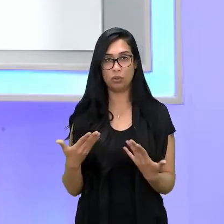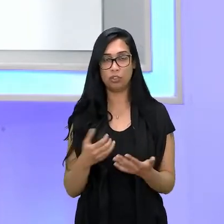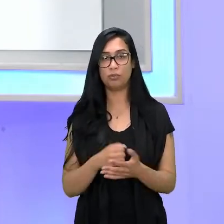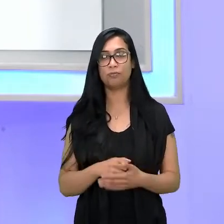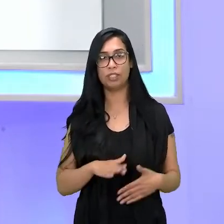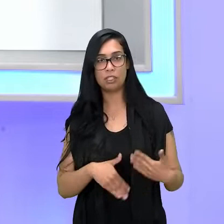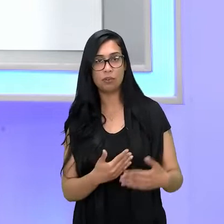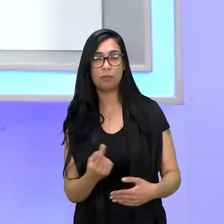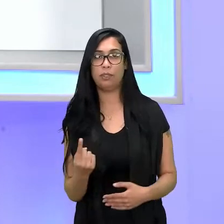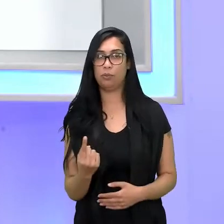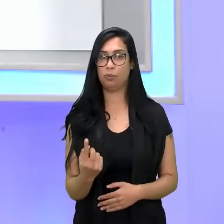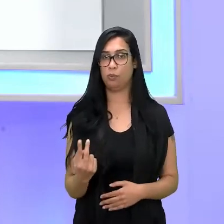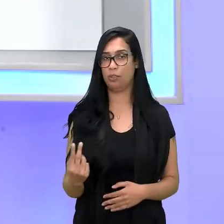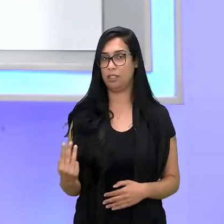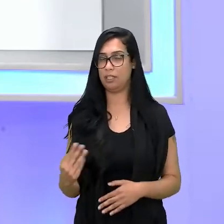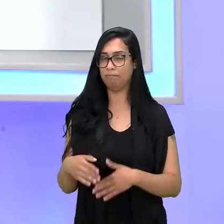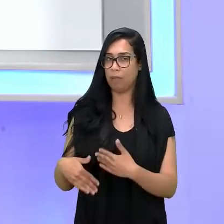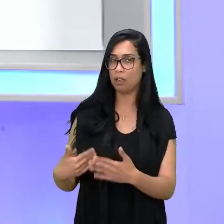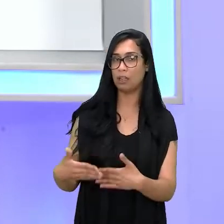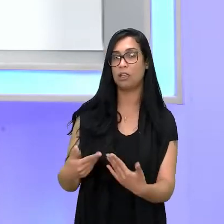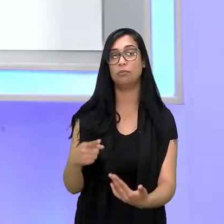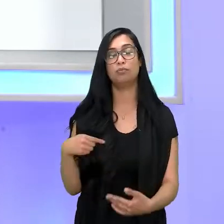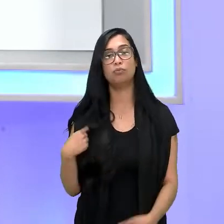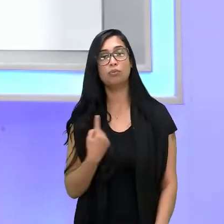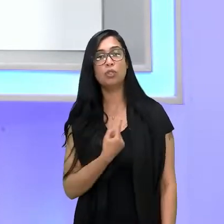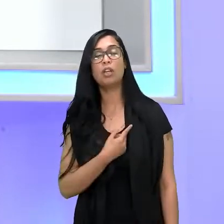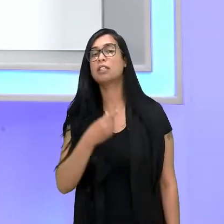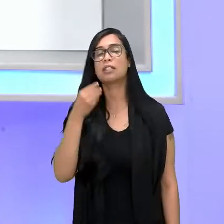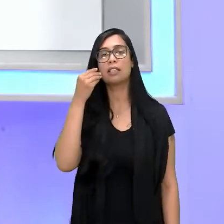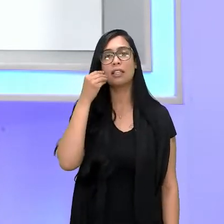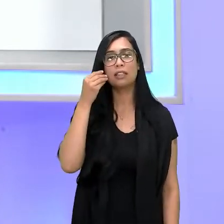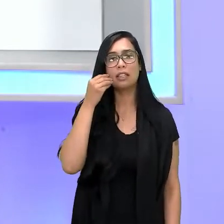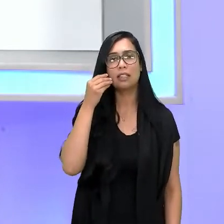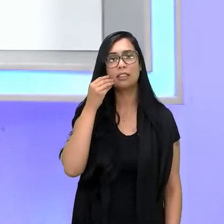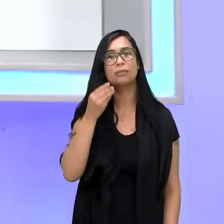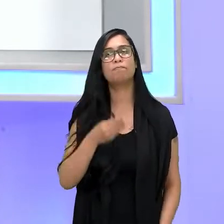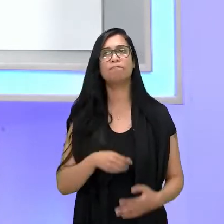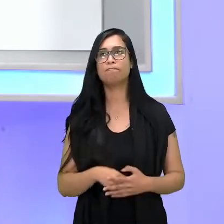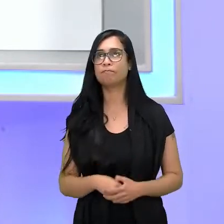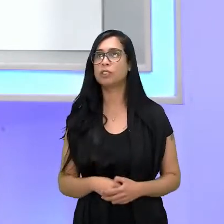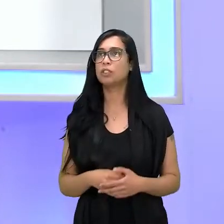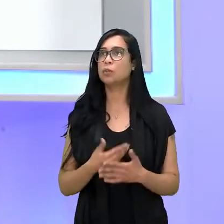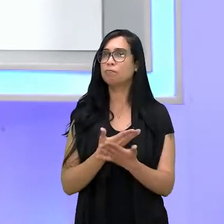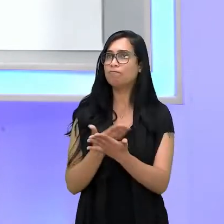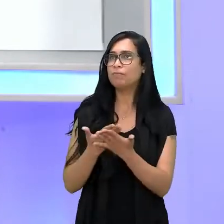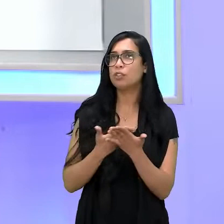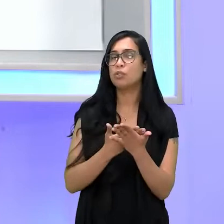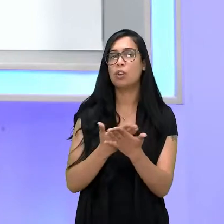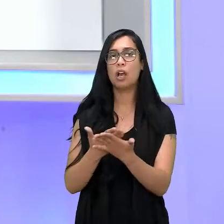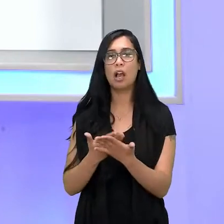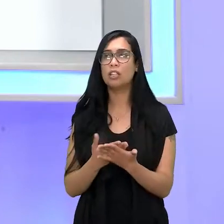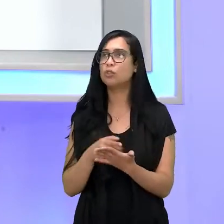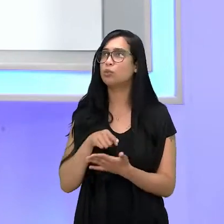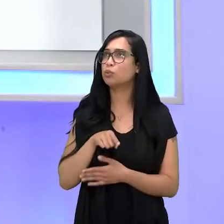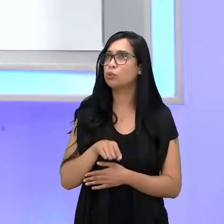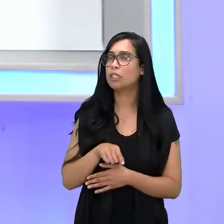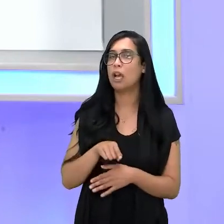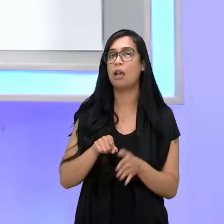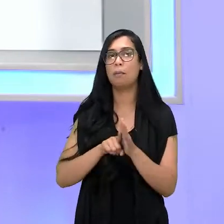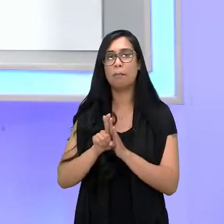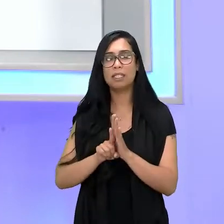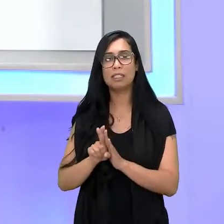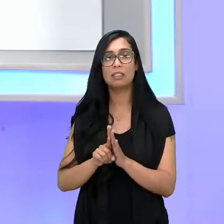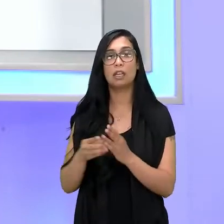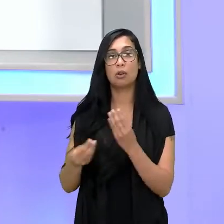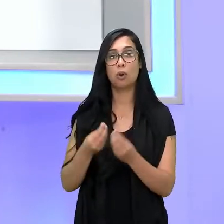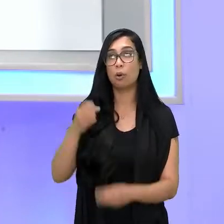3 e assim vai, a gente está tentando fazer o estudo de uma lâmpada feita de garrafa PET, 1 litro de luz. E aí a gente